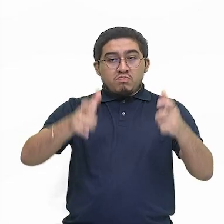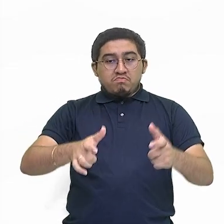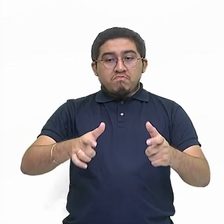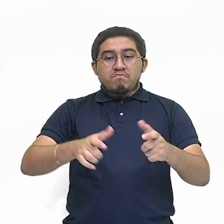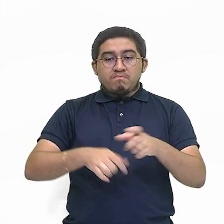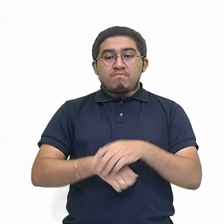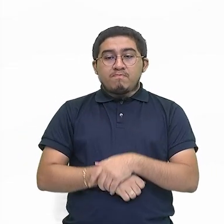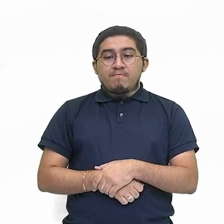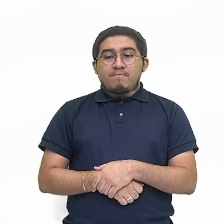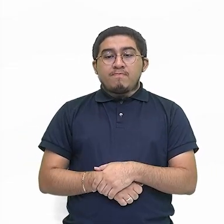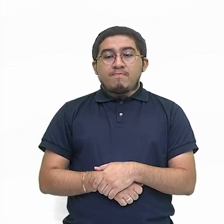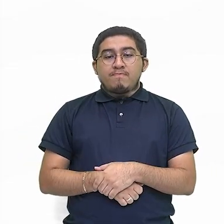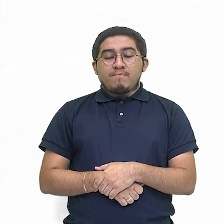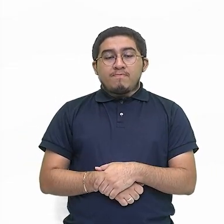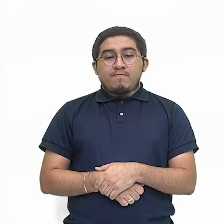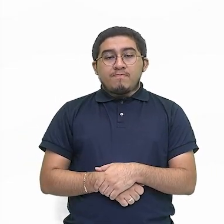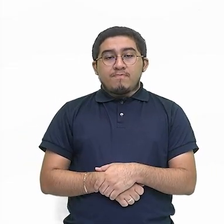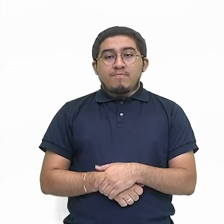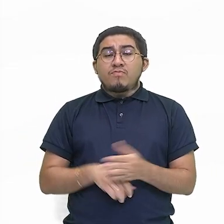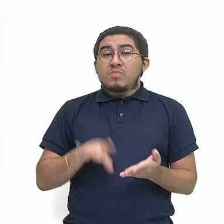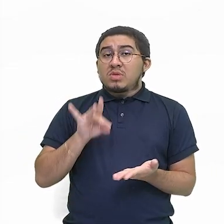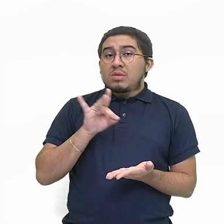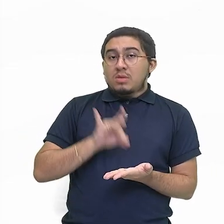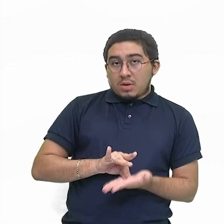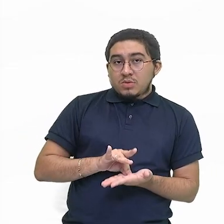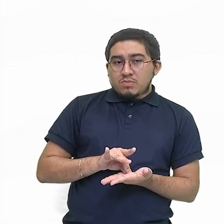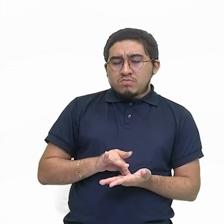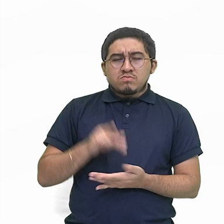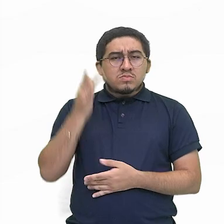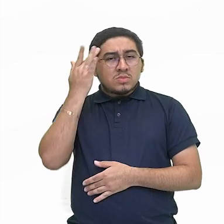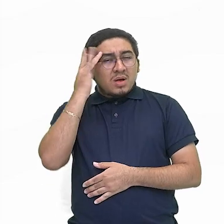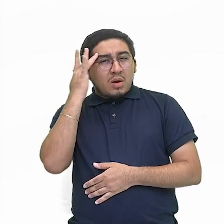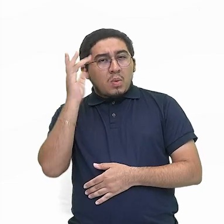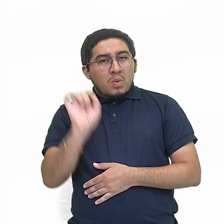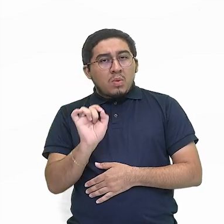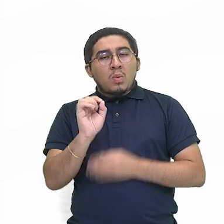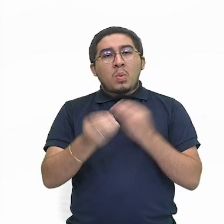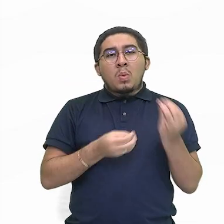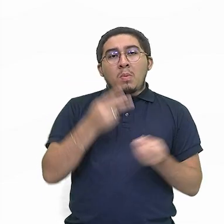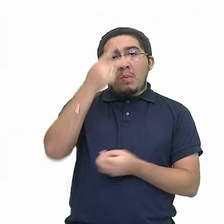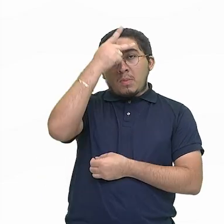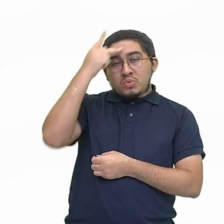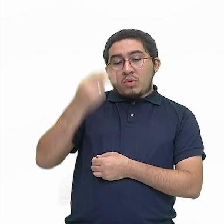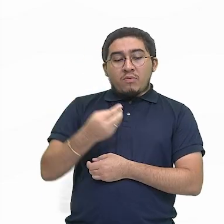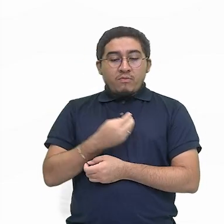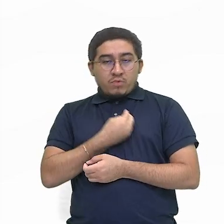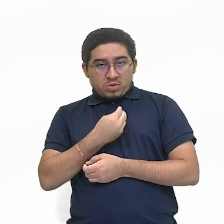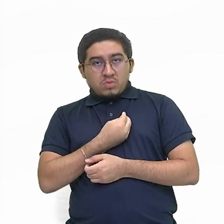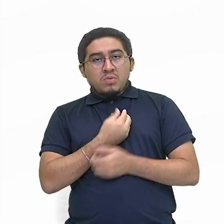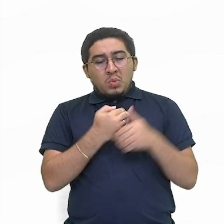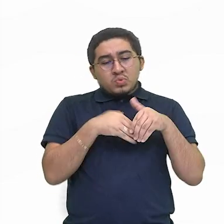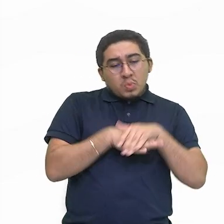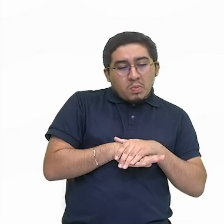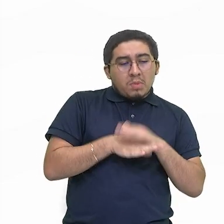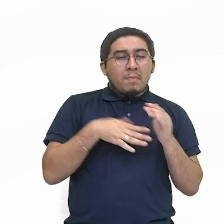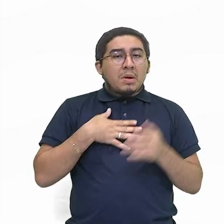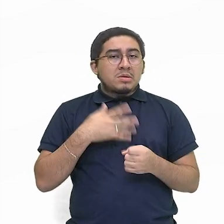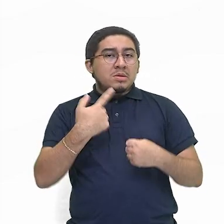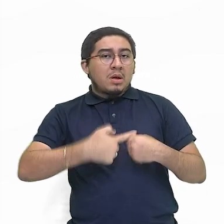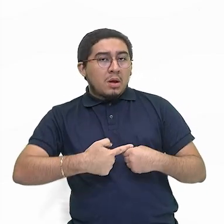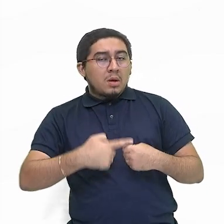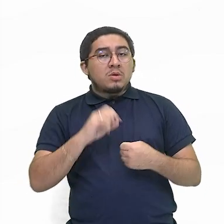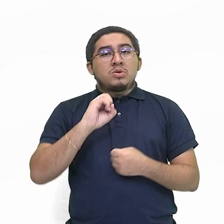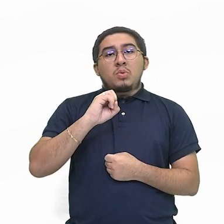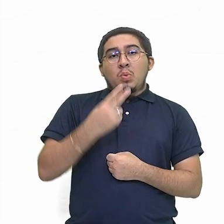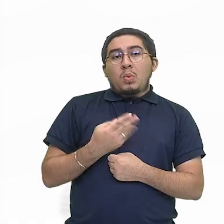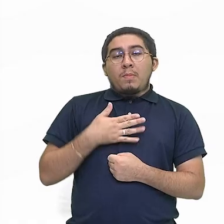determinado território. Exatamente. Será que o modo de viver aqui na minha cidade,